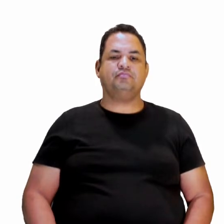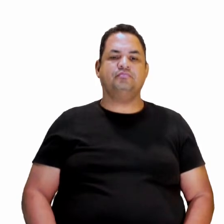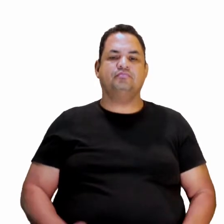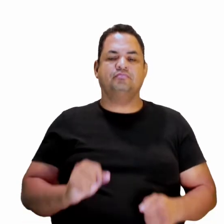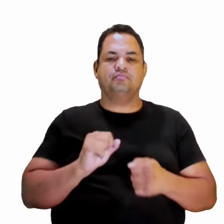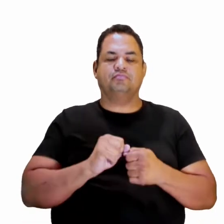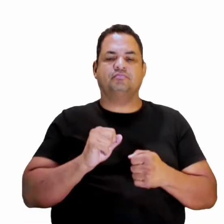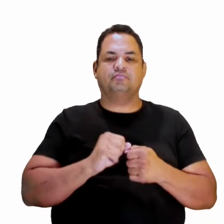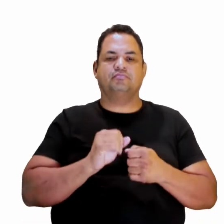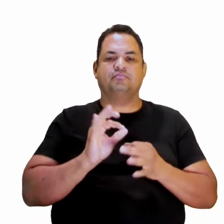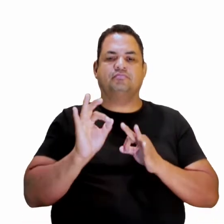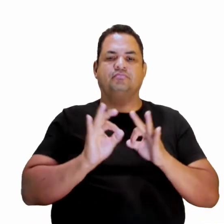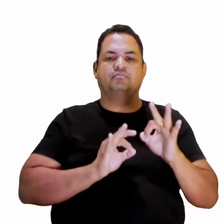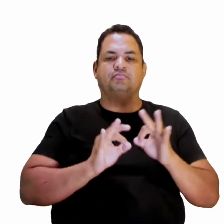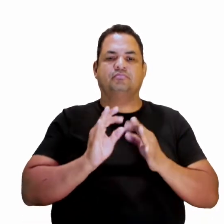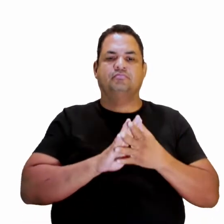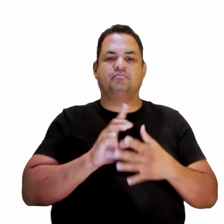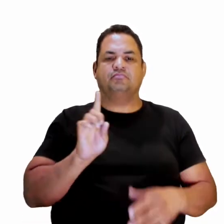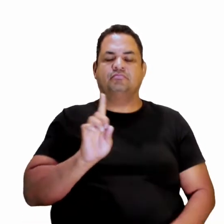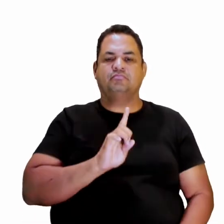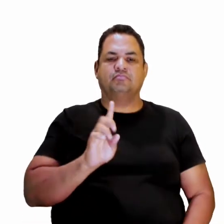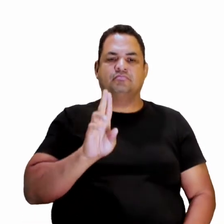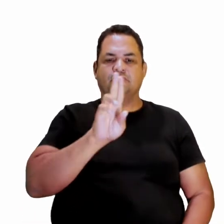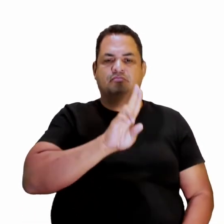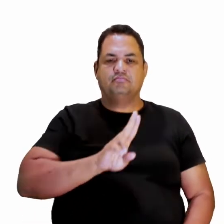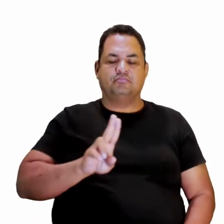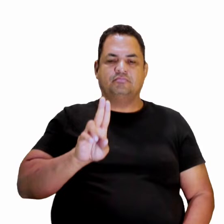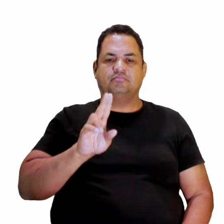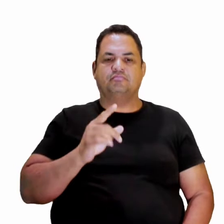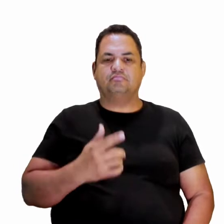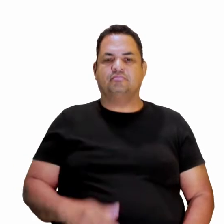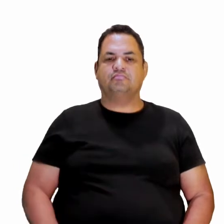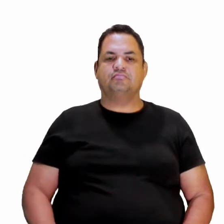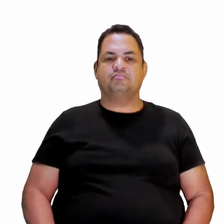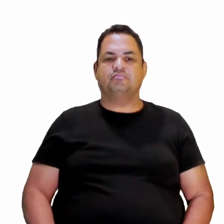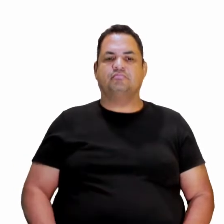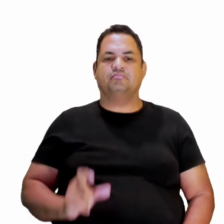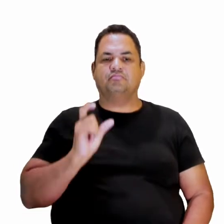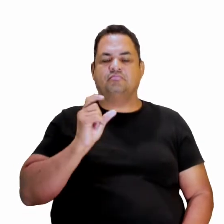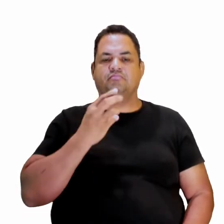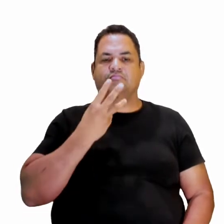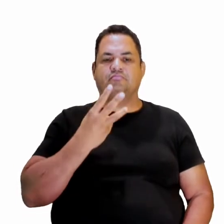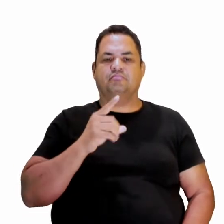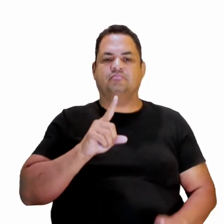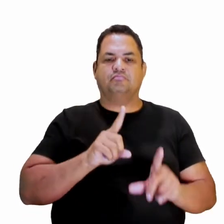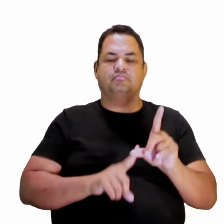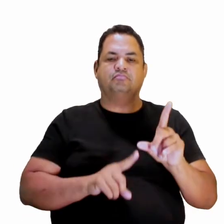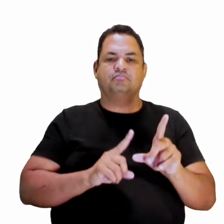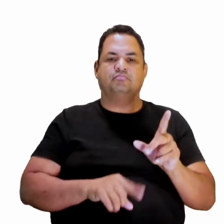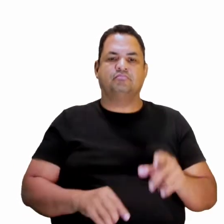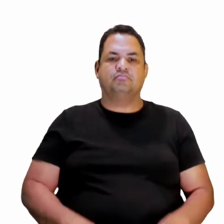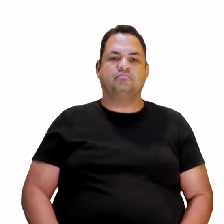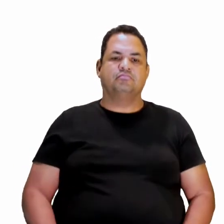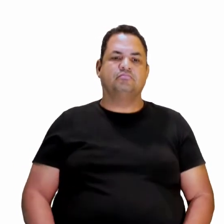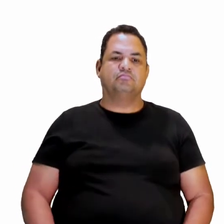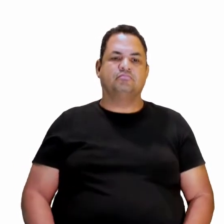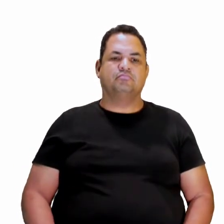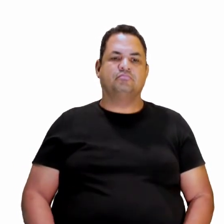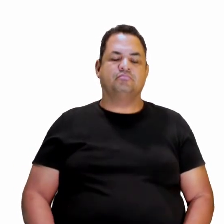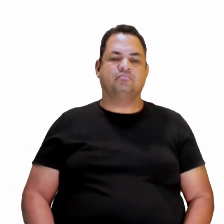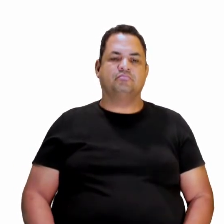fazer a forma negative? Está faltando uma palavrinha com 3 letras. Eu acho que eu ouvi alguém falar esta